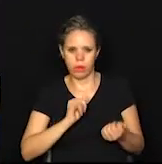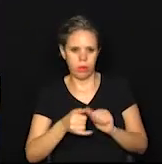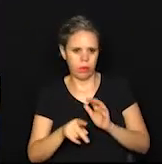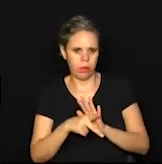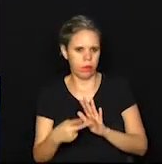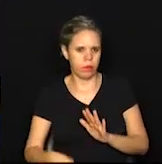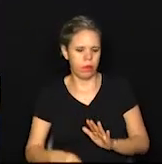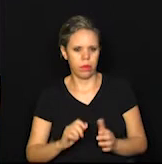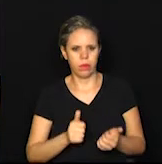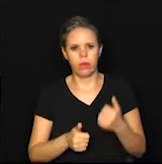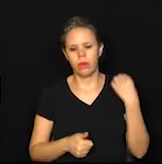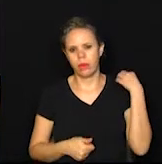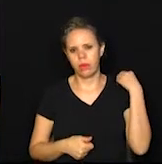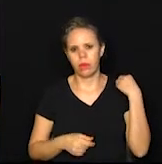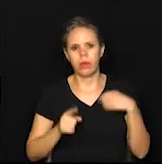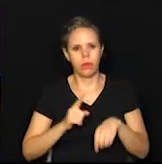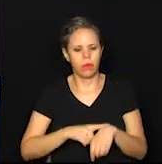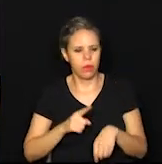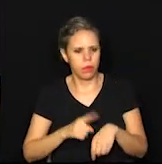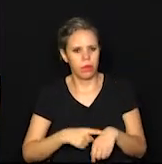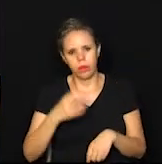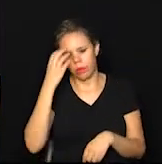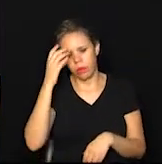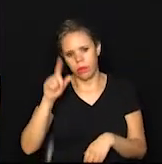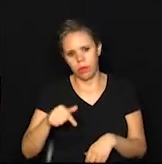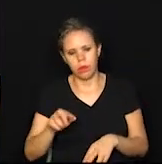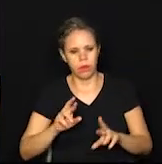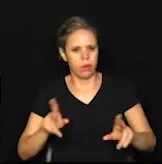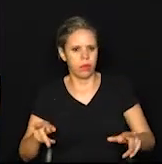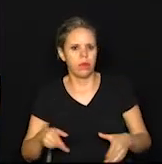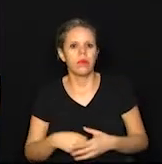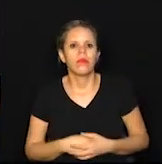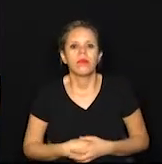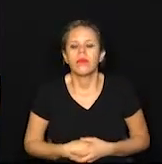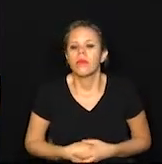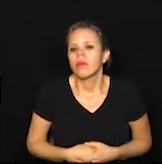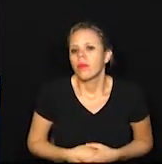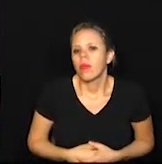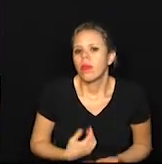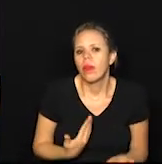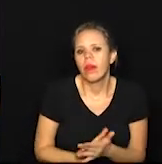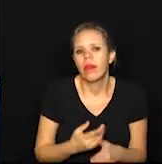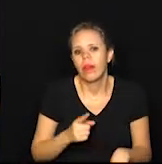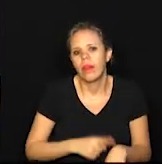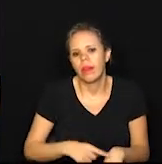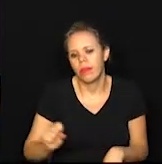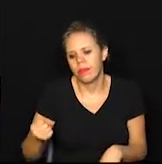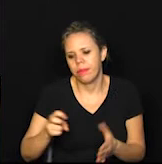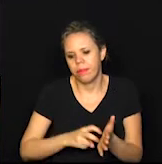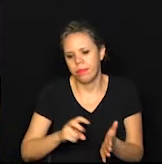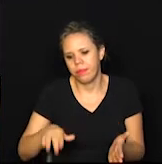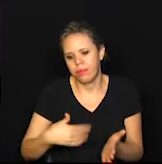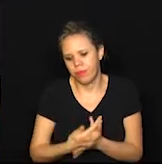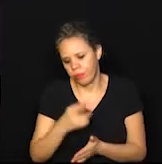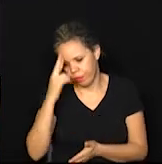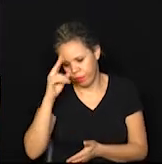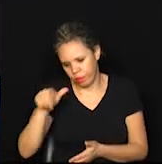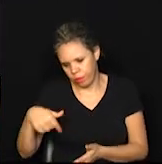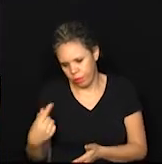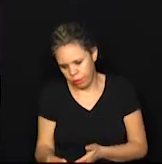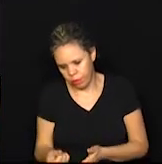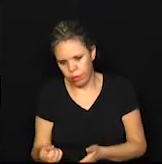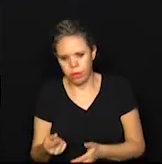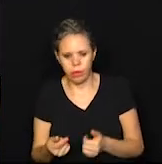esportes. Por isso que o horário também dela é um pouco diferenciado, até um horário das 8 às 12, depois